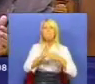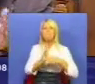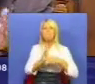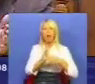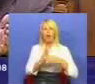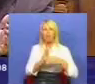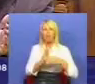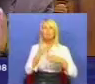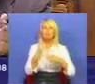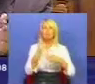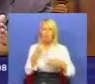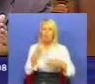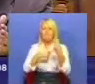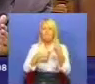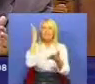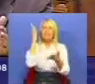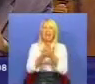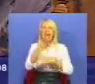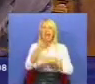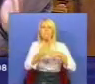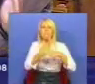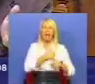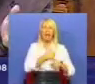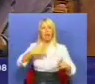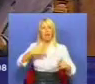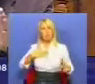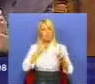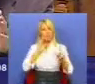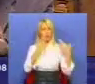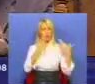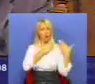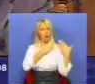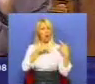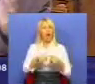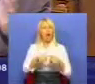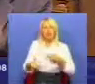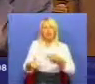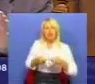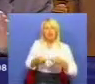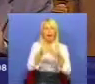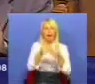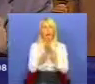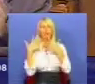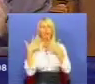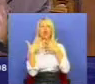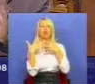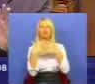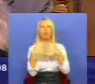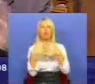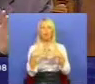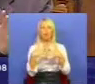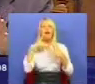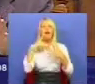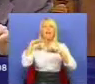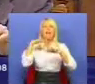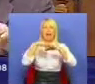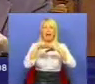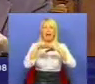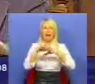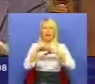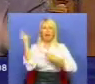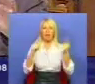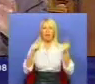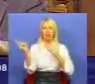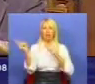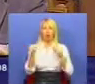até metade da empresa que tutela e gere toda a estrutura das redes rodoviárias